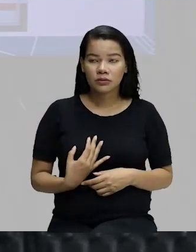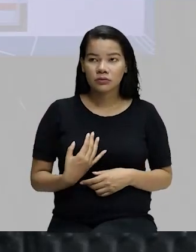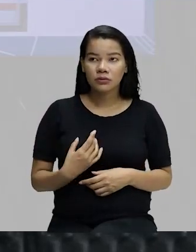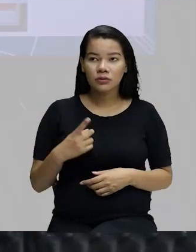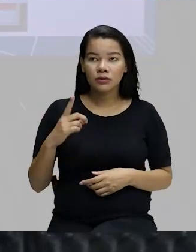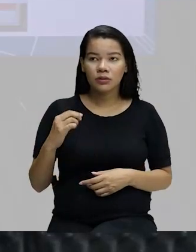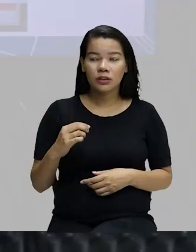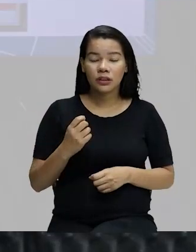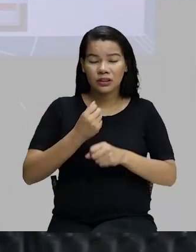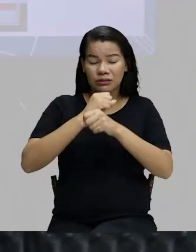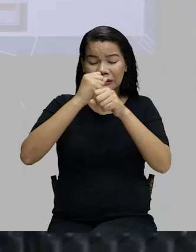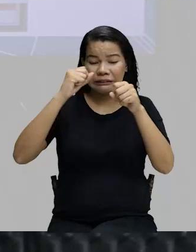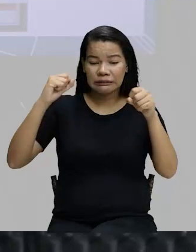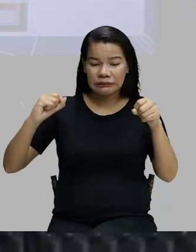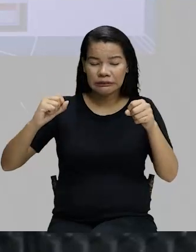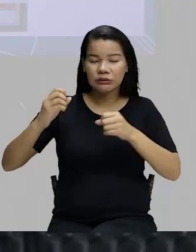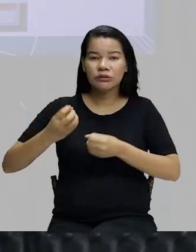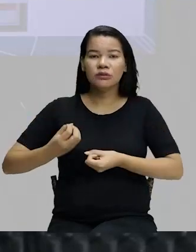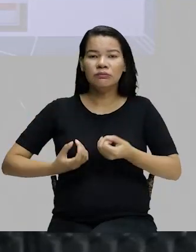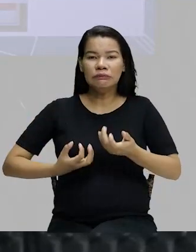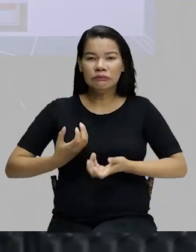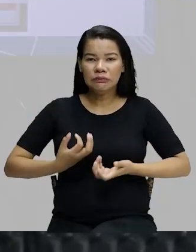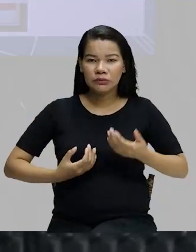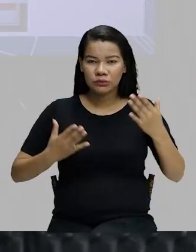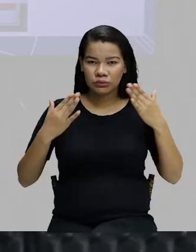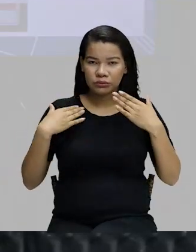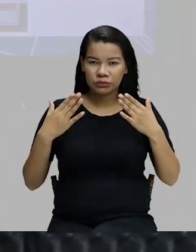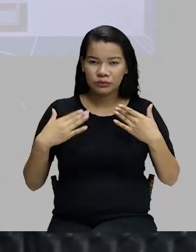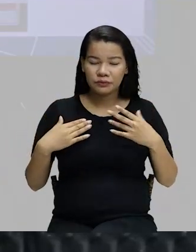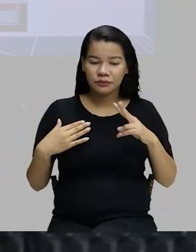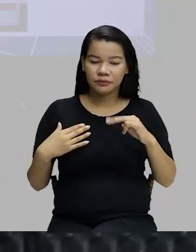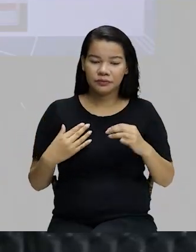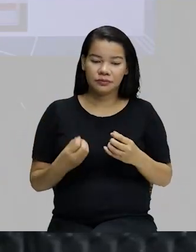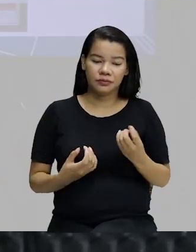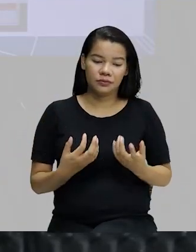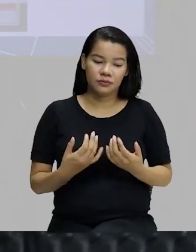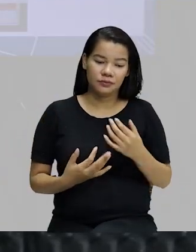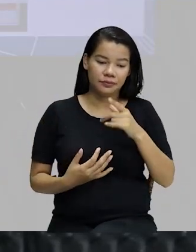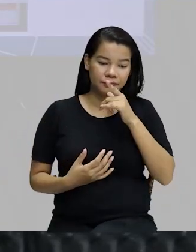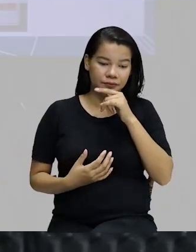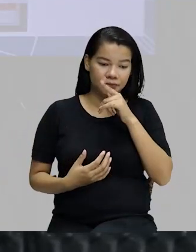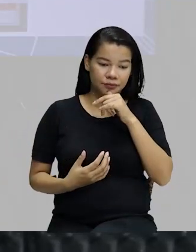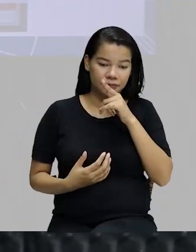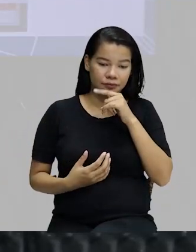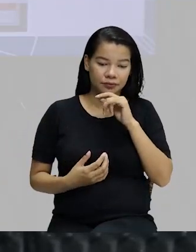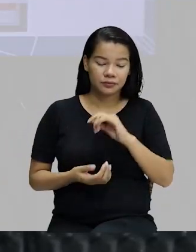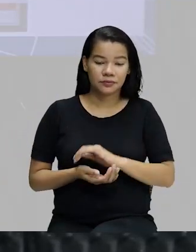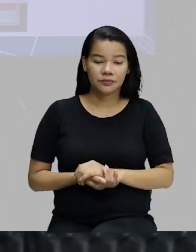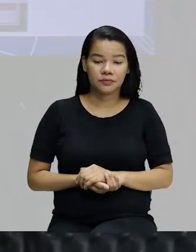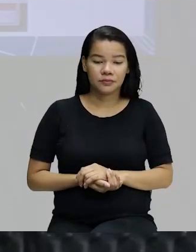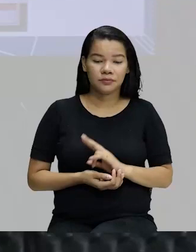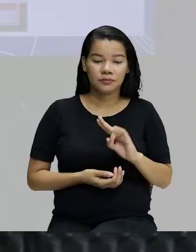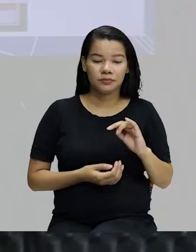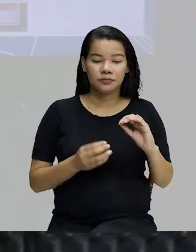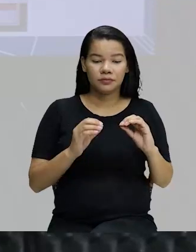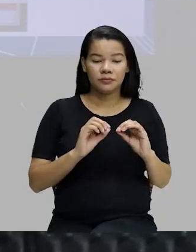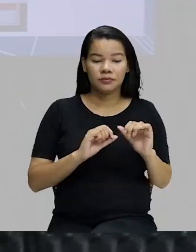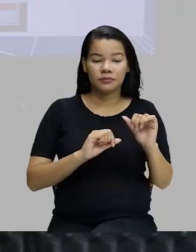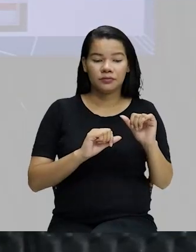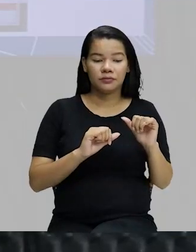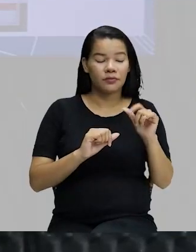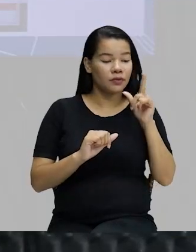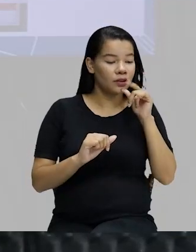é enorme. Então, esse calor vai aquecer a água que inicialmente estava no estado líquido e vai passar para o estado